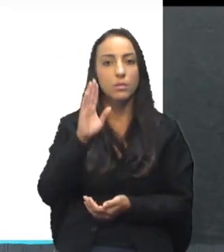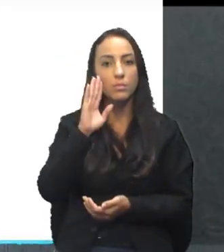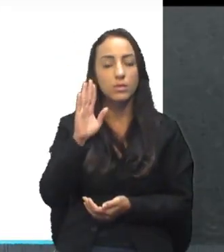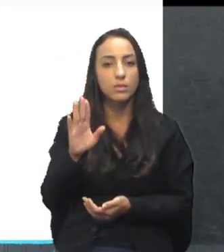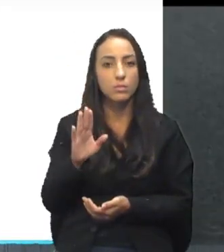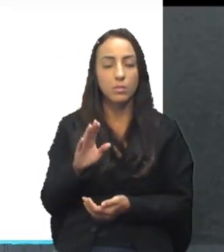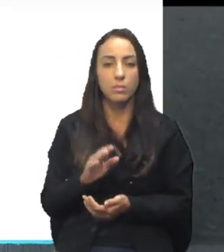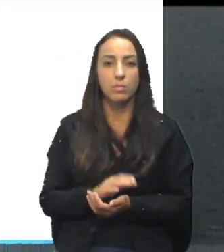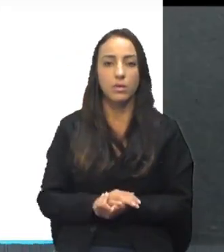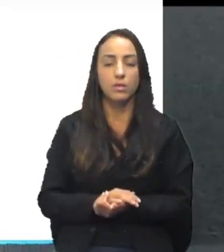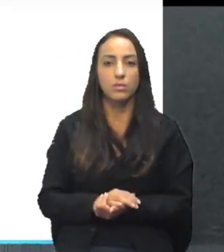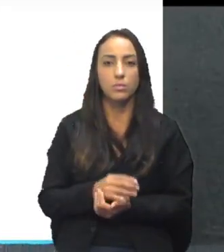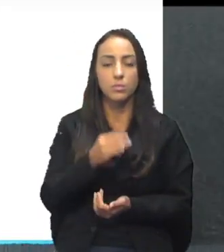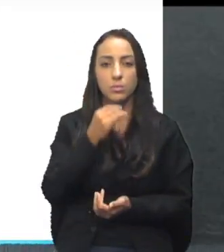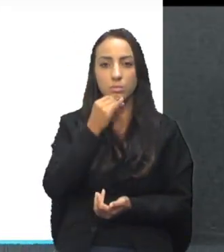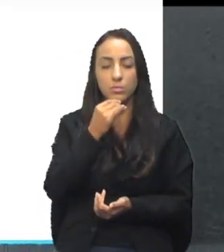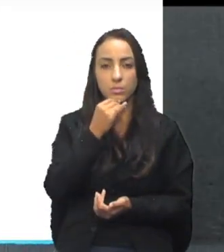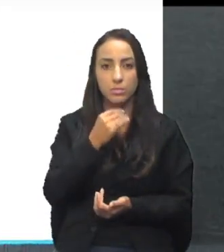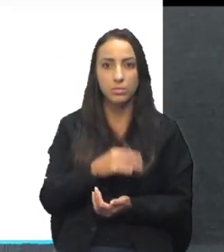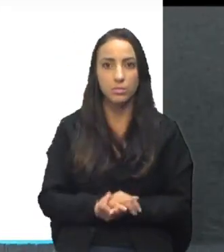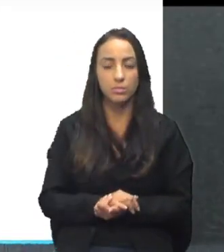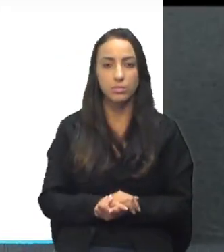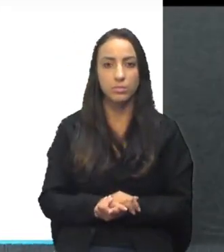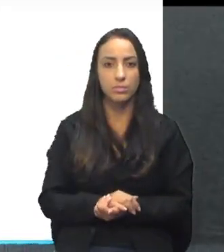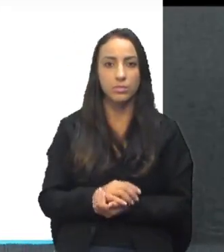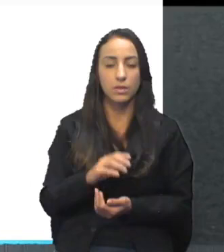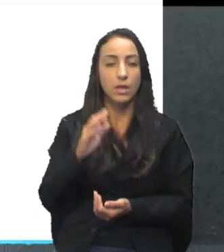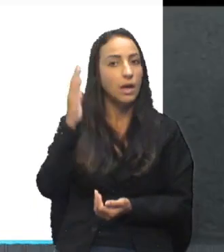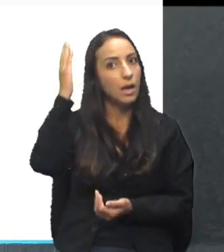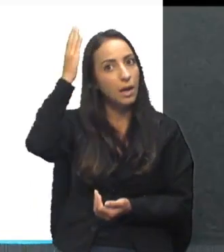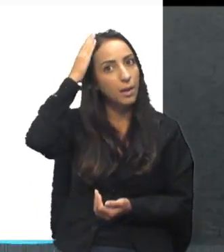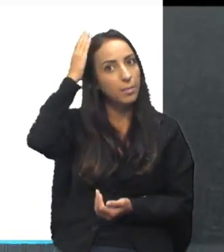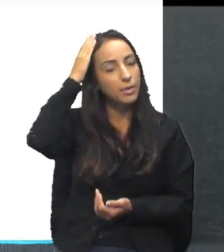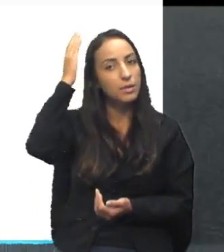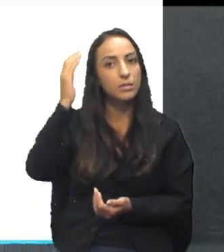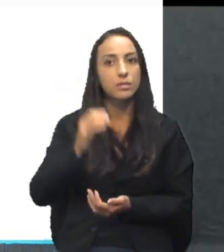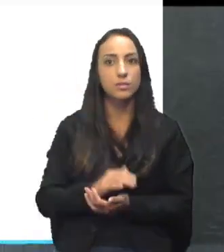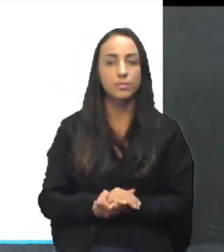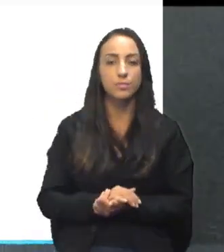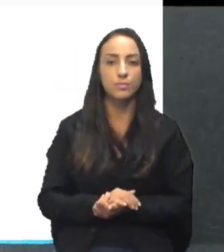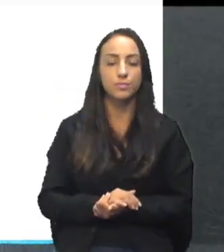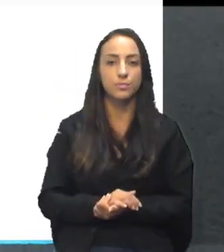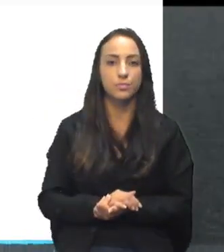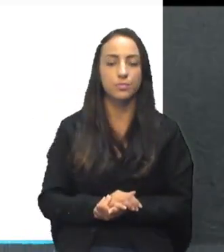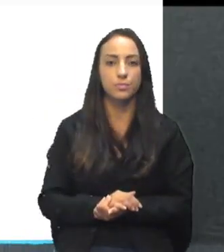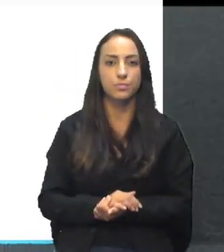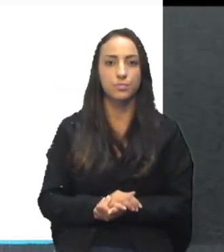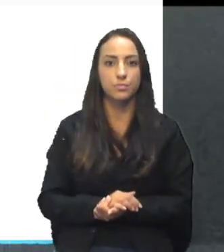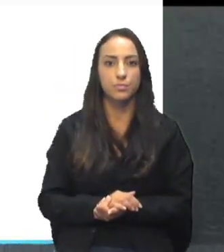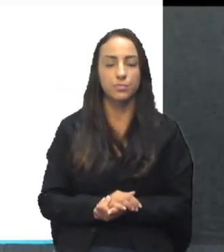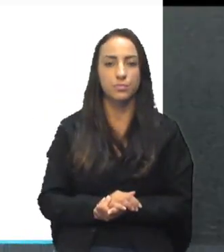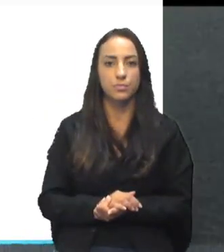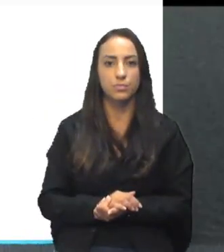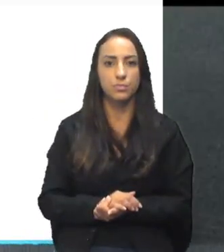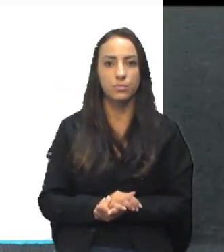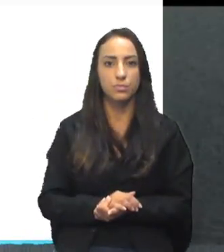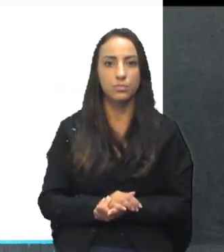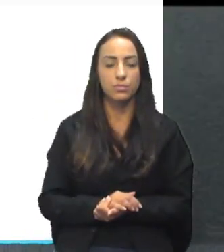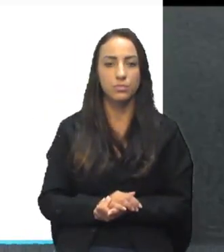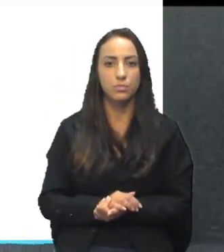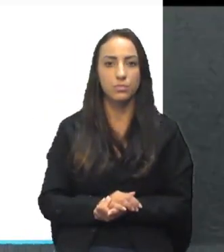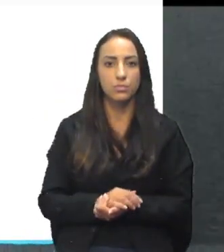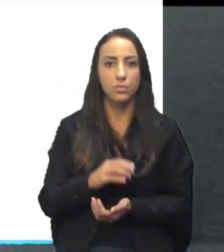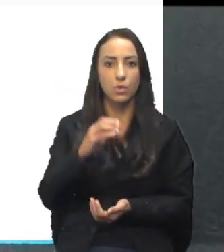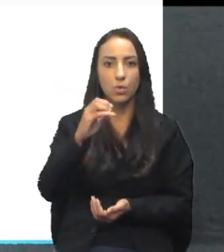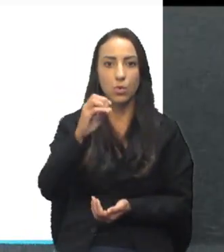principalmente em extremidades, por exemplo, na região da cabeça, na região, por exemplo, de